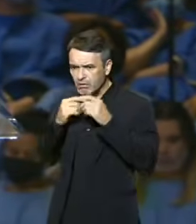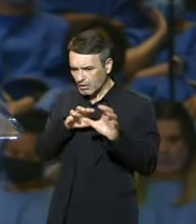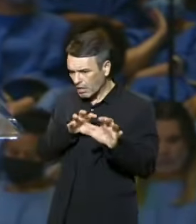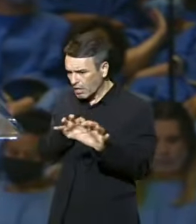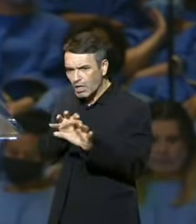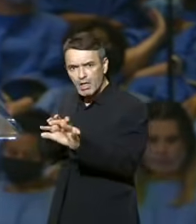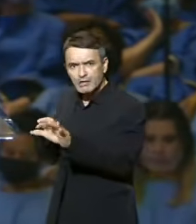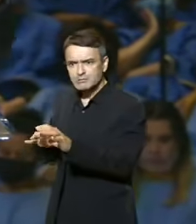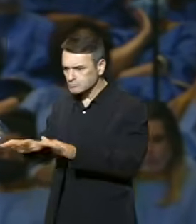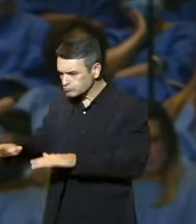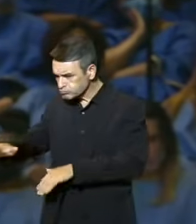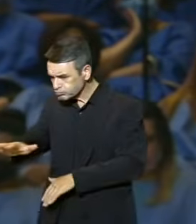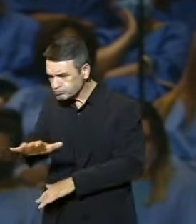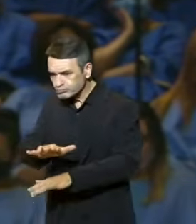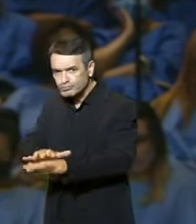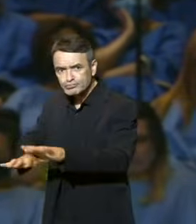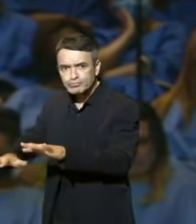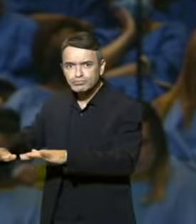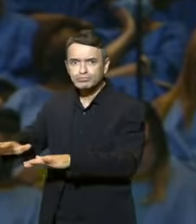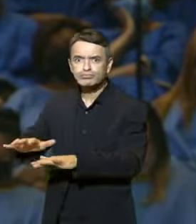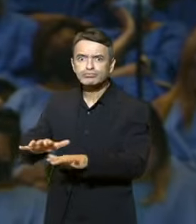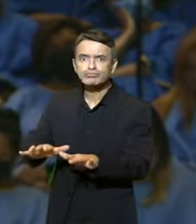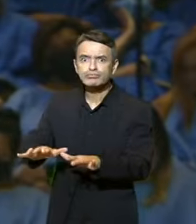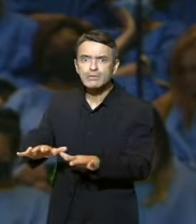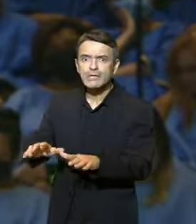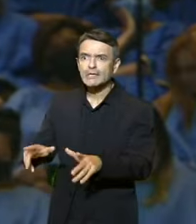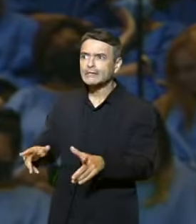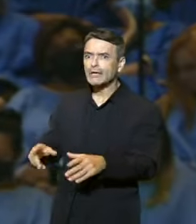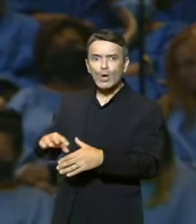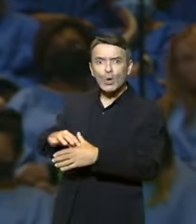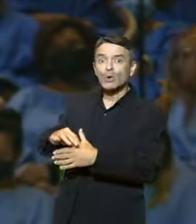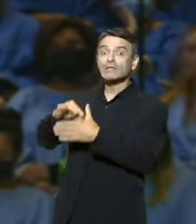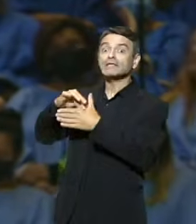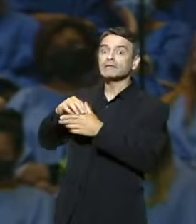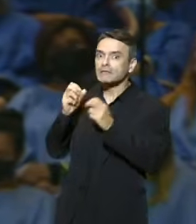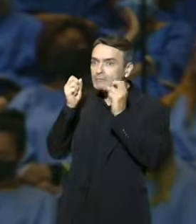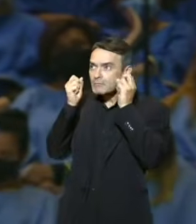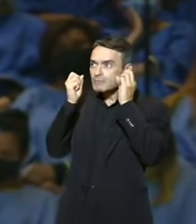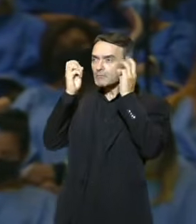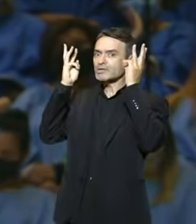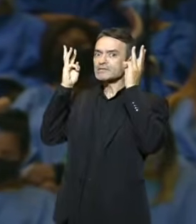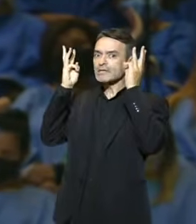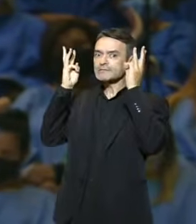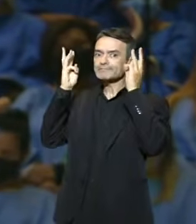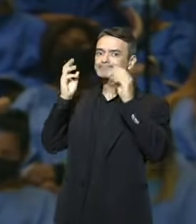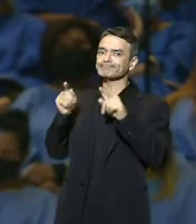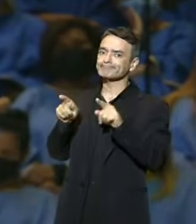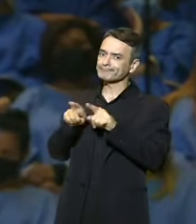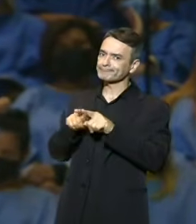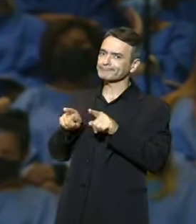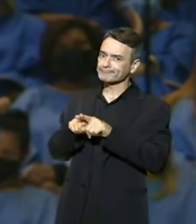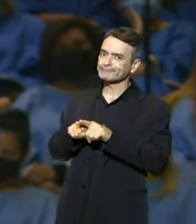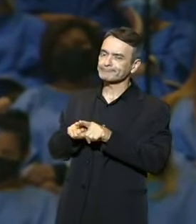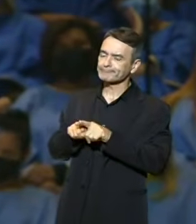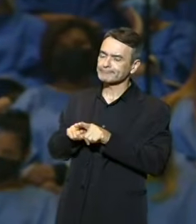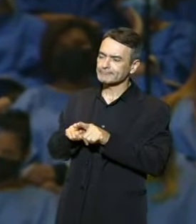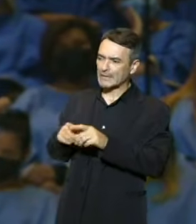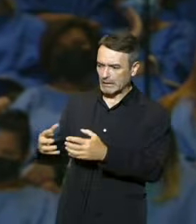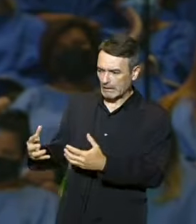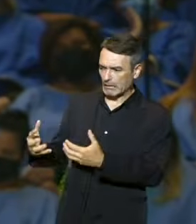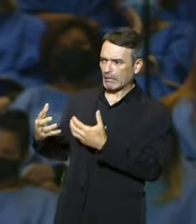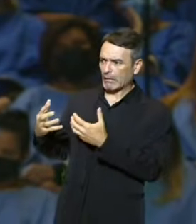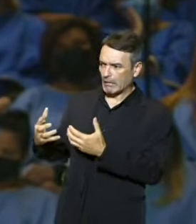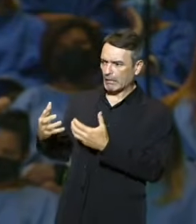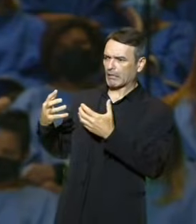tal que até um homem de Deus, no caso Moisés, foi tomado por